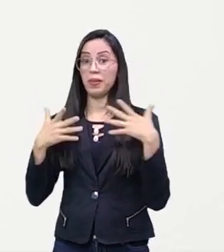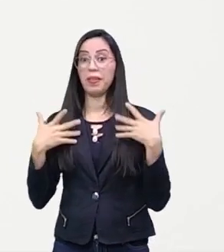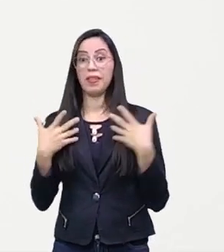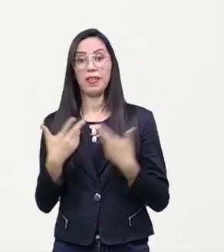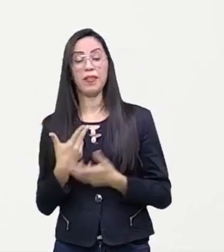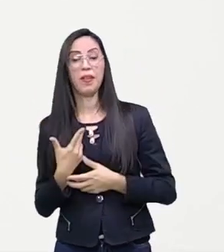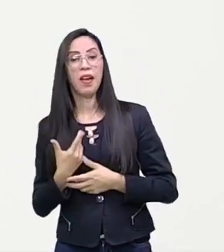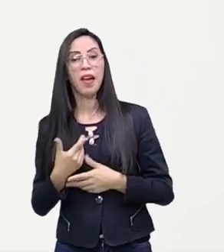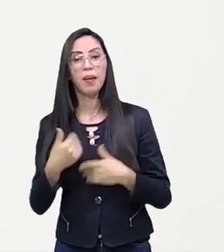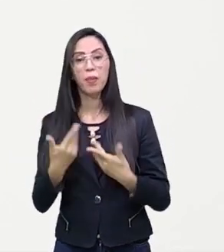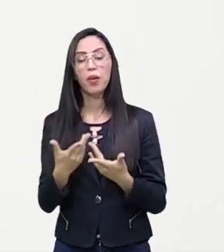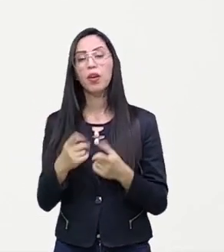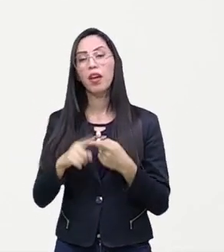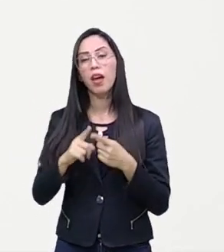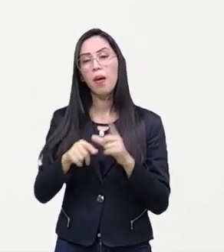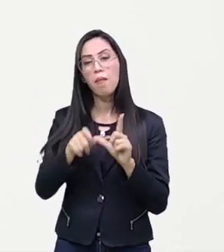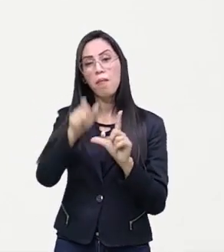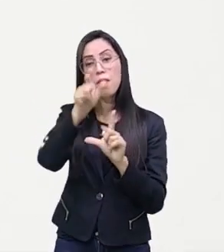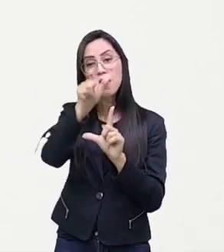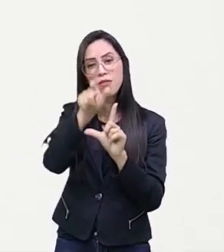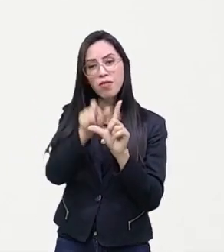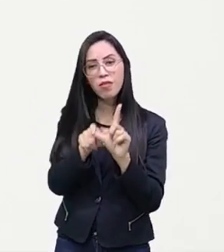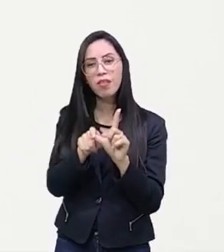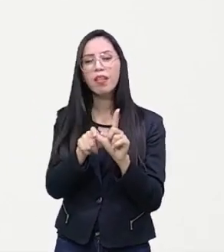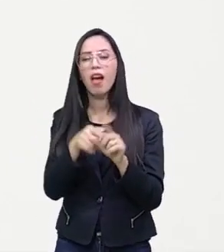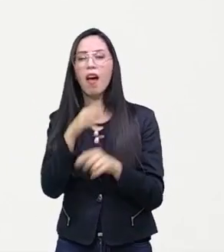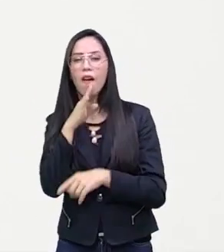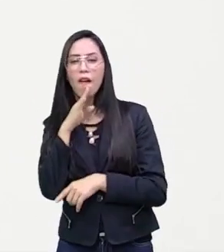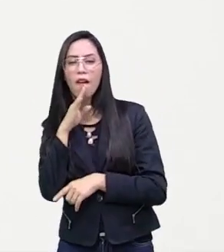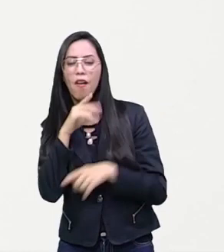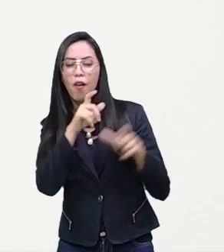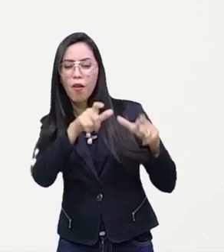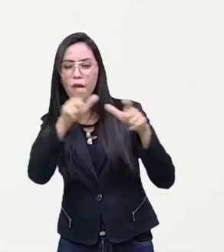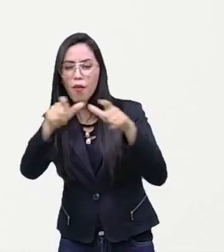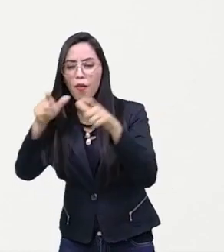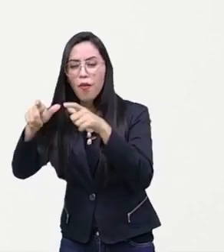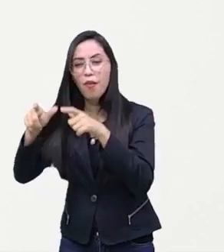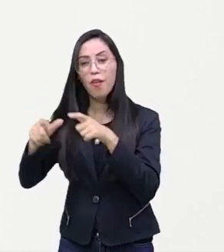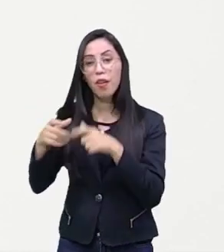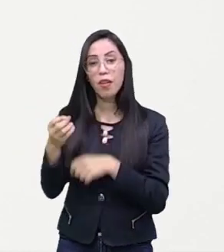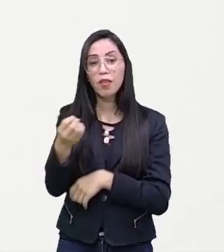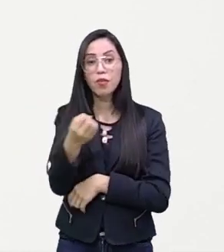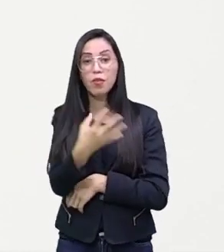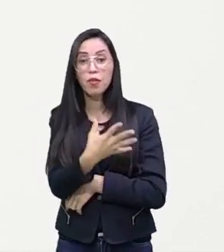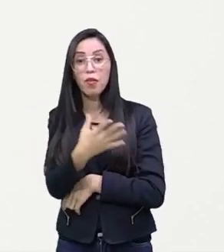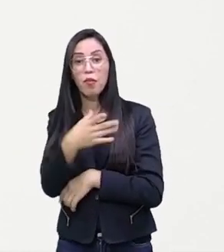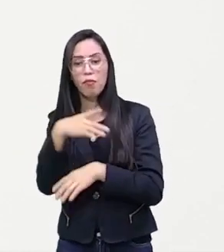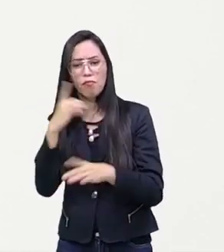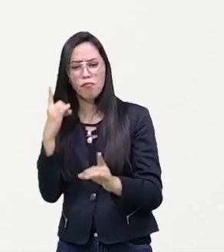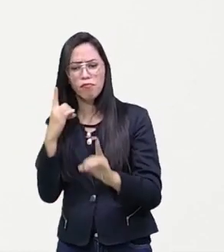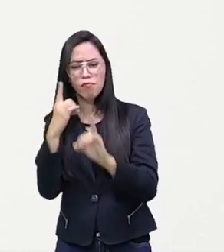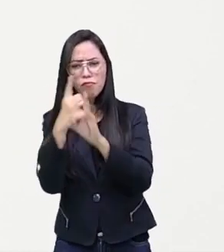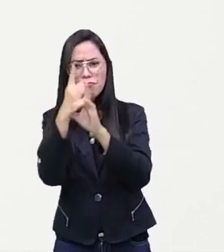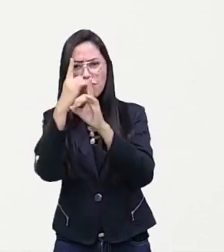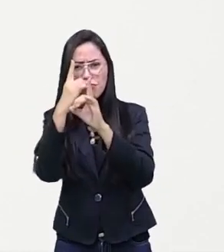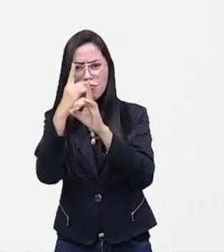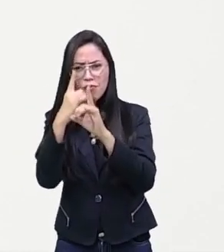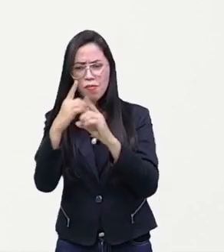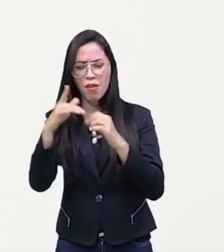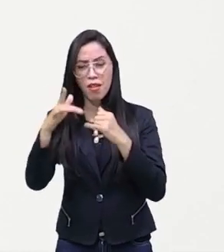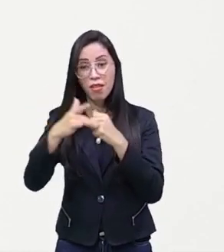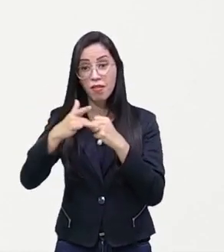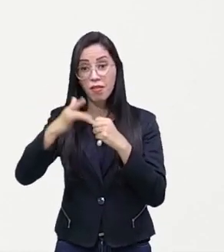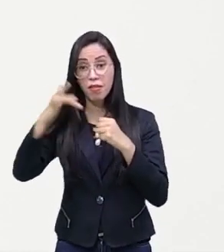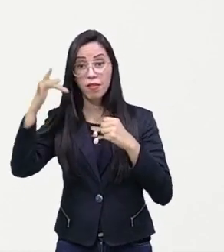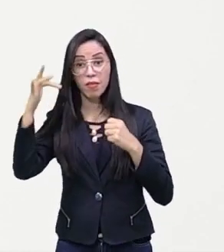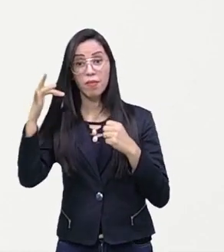dos personagens, passar por terras desconhecidas e encontrar tesouros, por exemplo, são tipos de